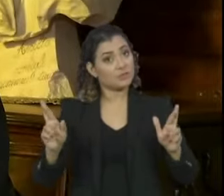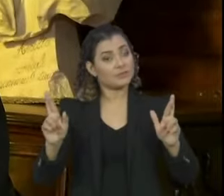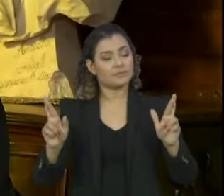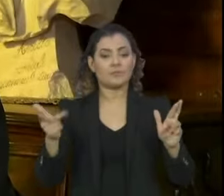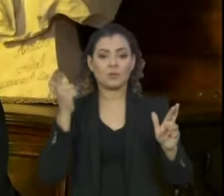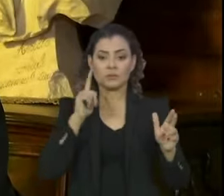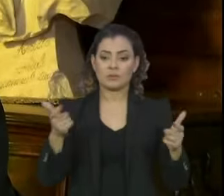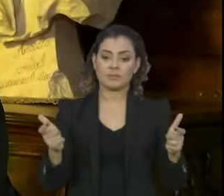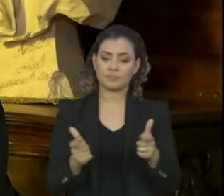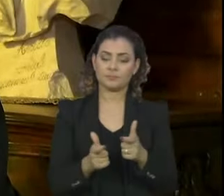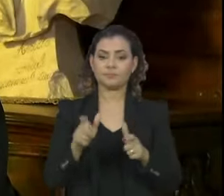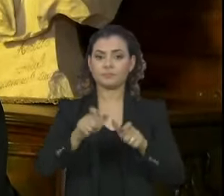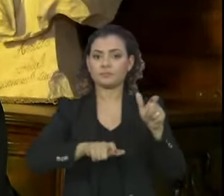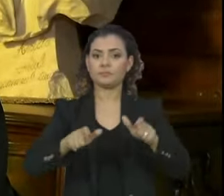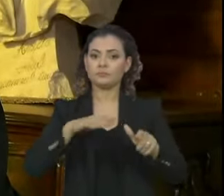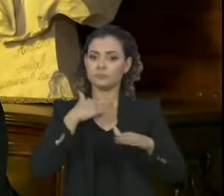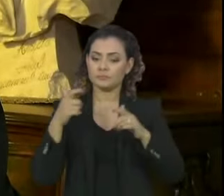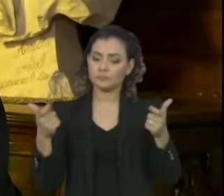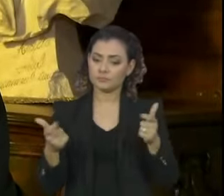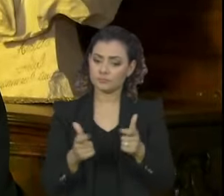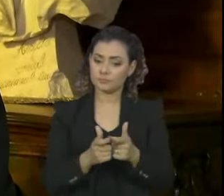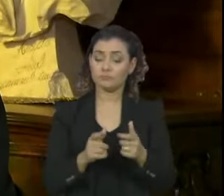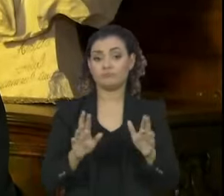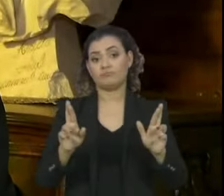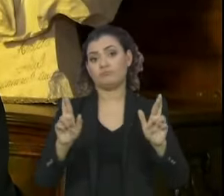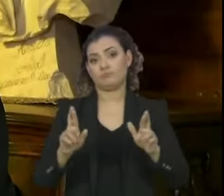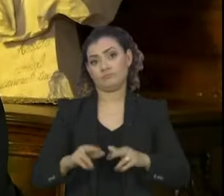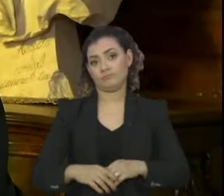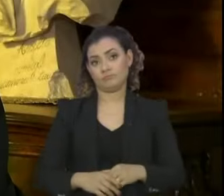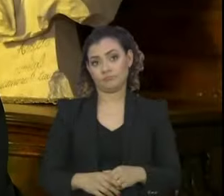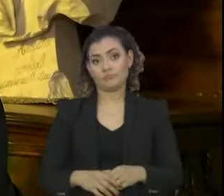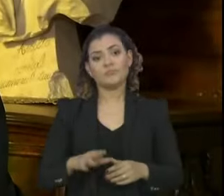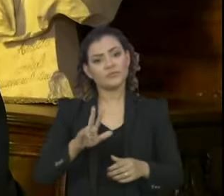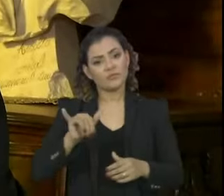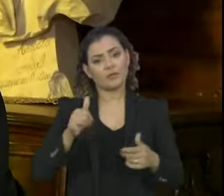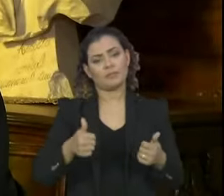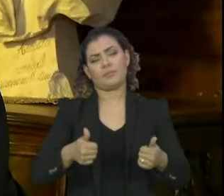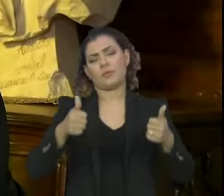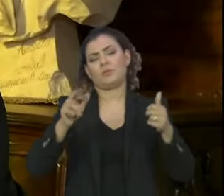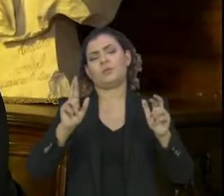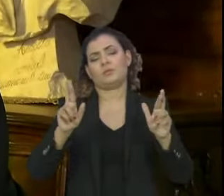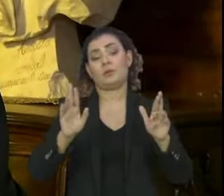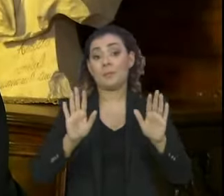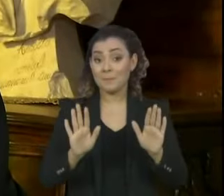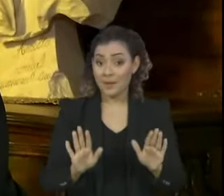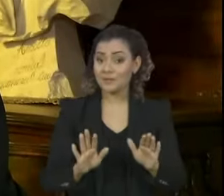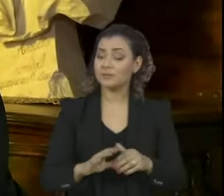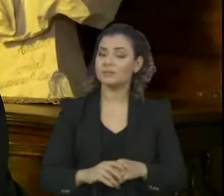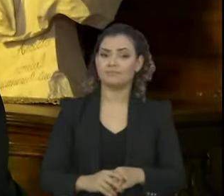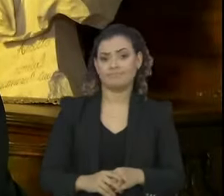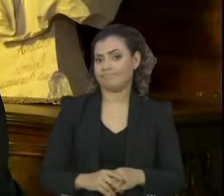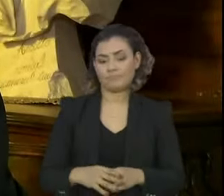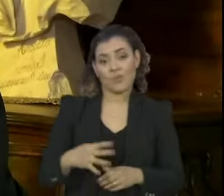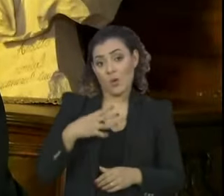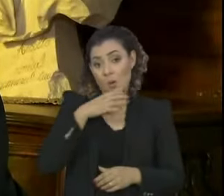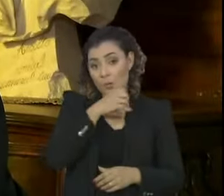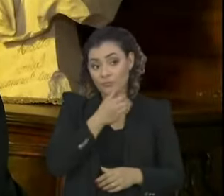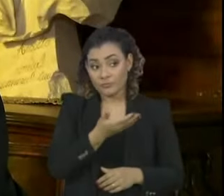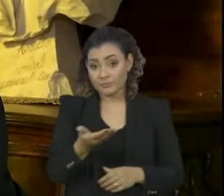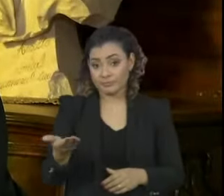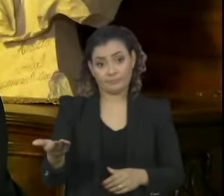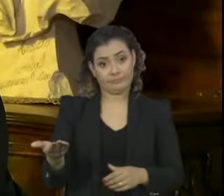vai ficando bem no gente do em e morrendo menos gente e a situação vai melhorar mas evidentemente